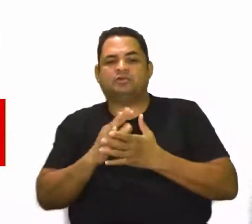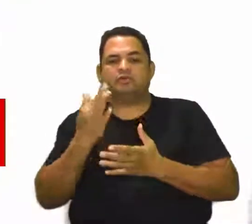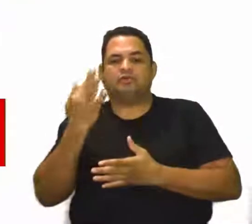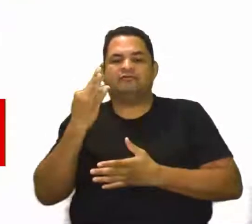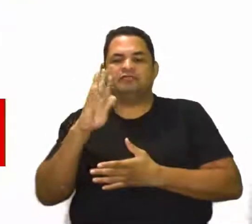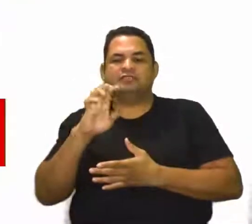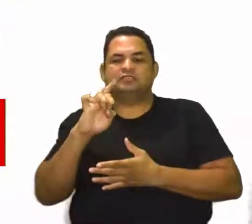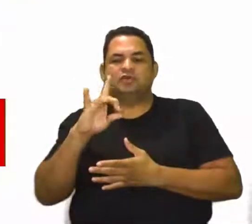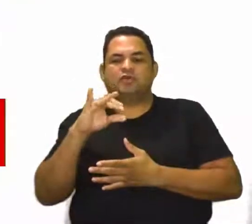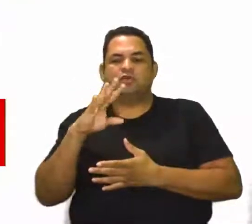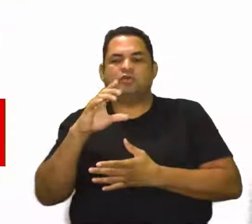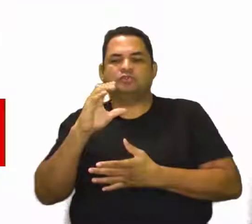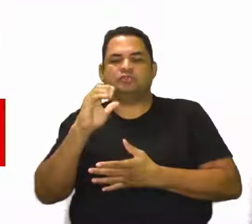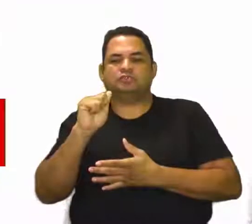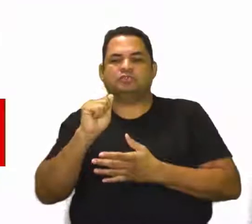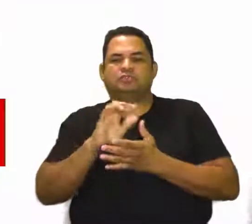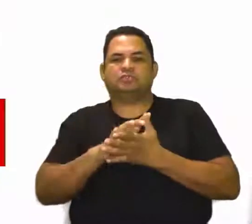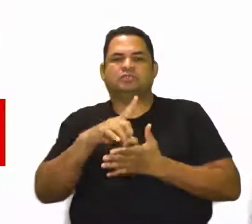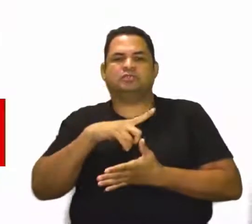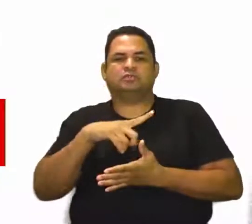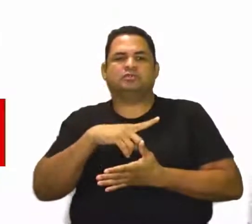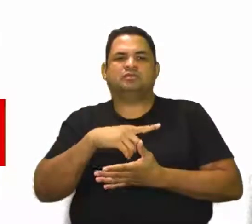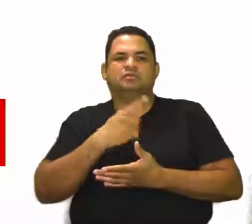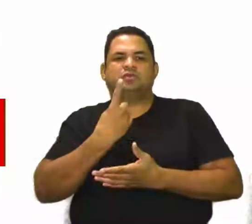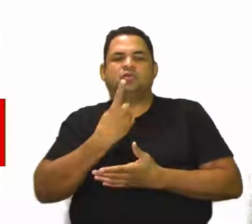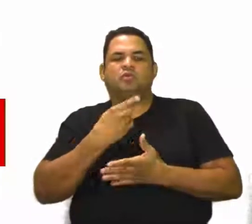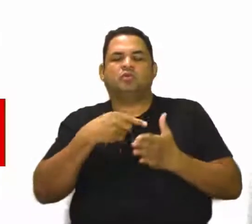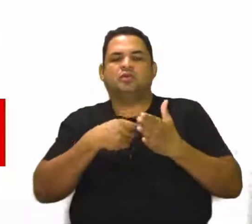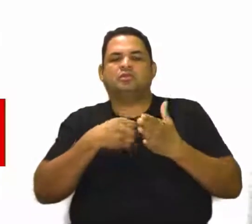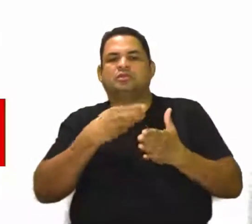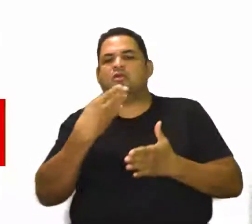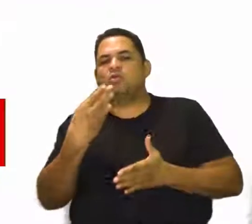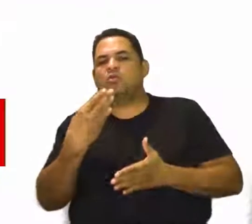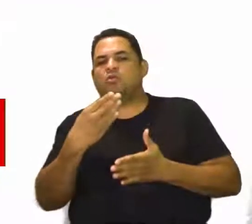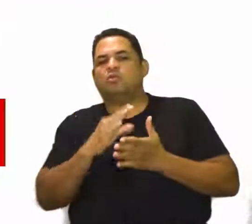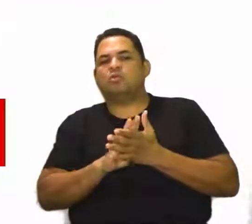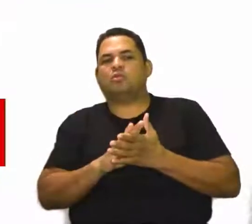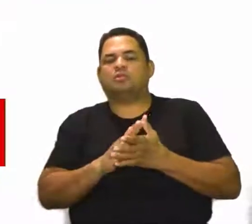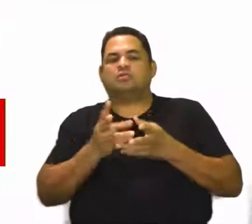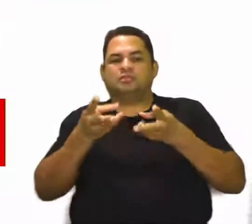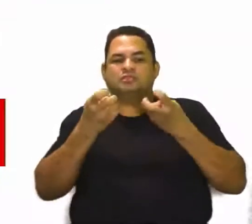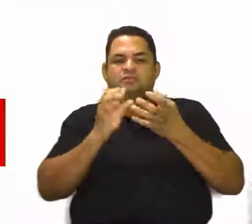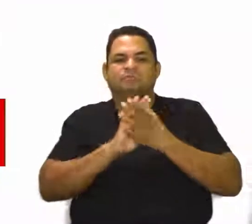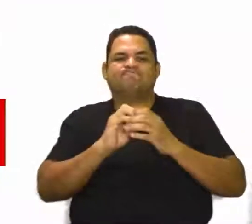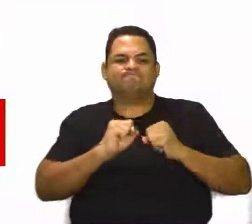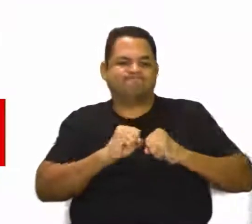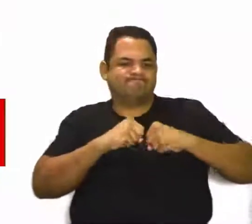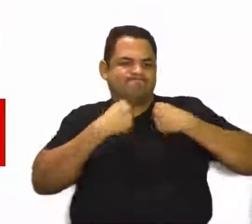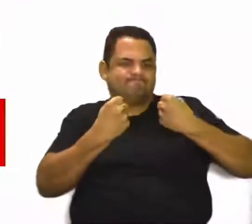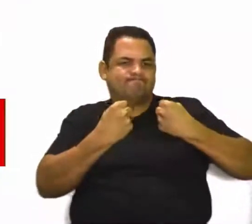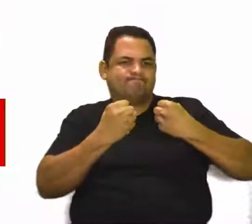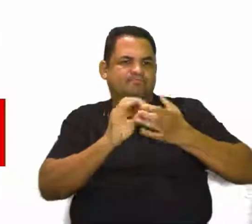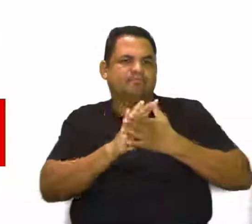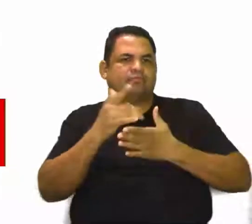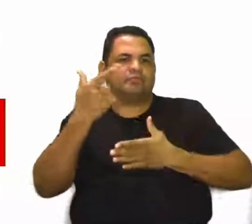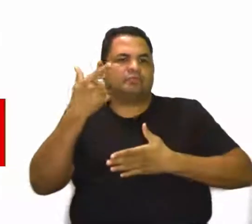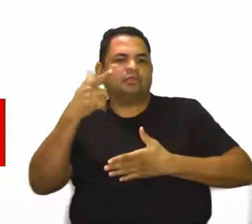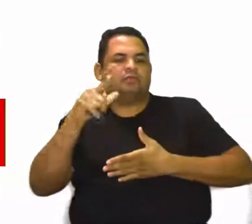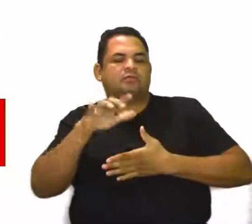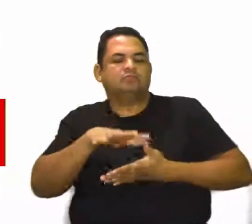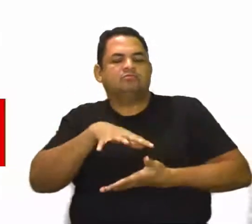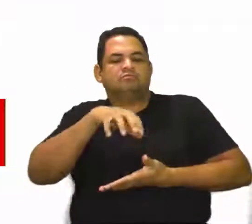Então vejam bem, eu tenho aqui de 1 a 4, uma percepção de esforço de 1 a 4, a pessoa vai conseguir